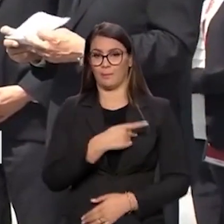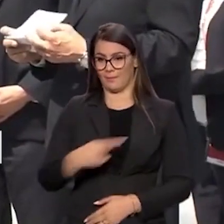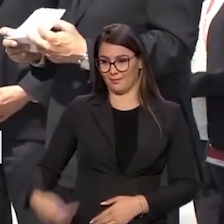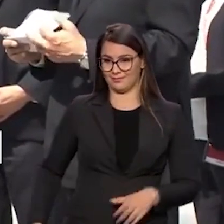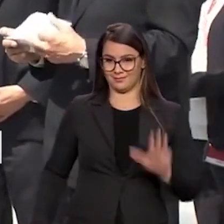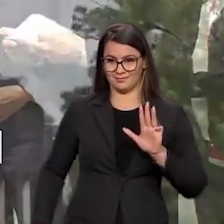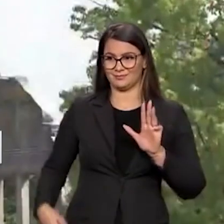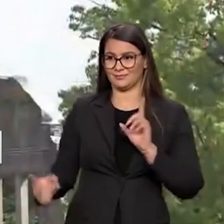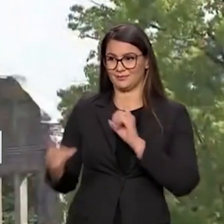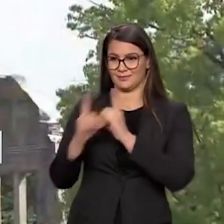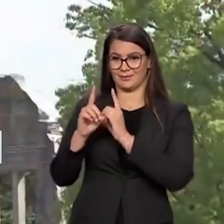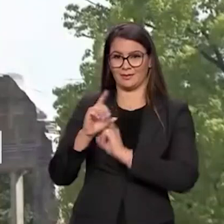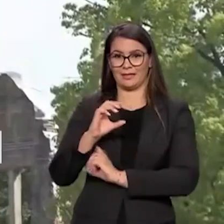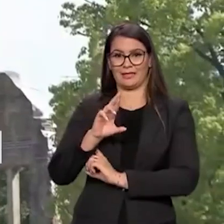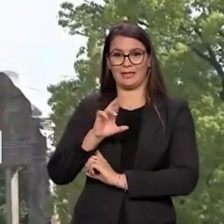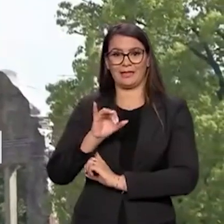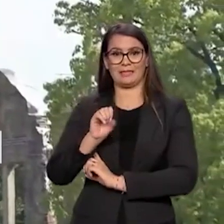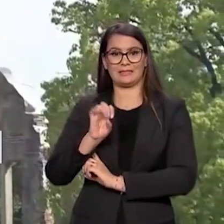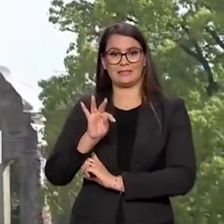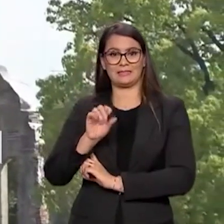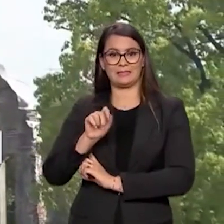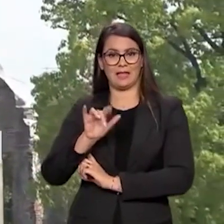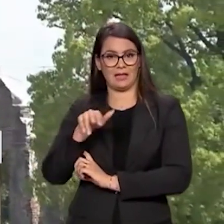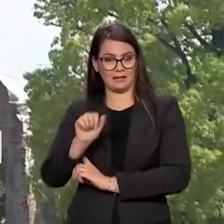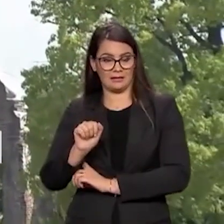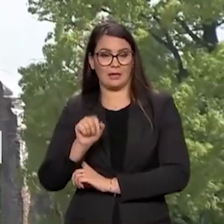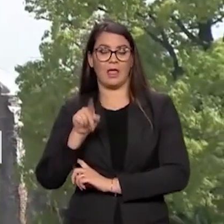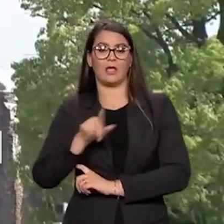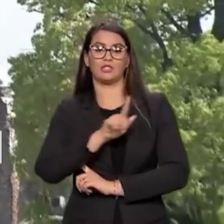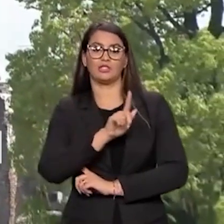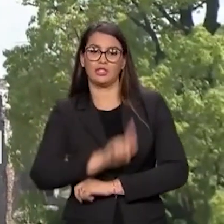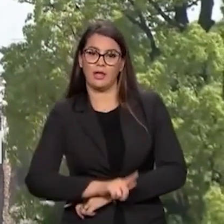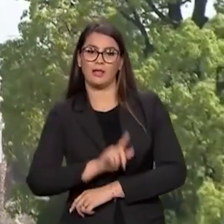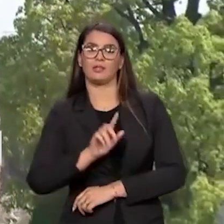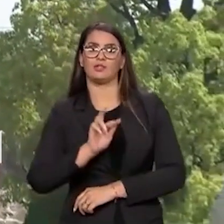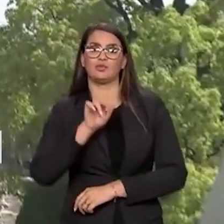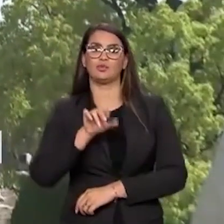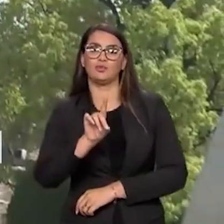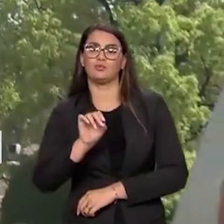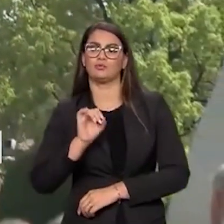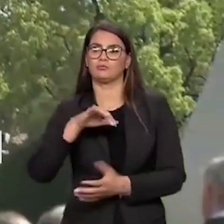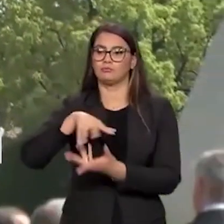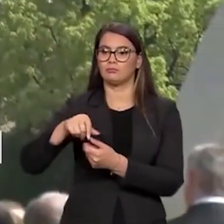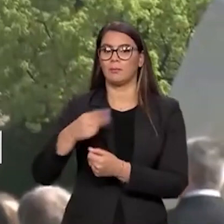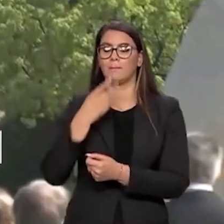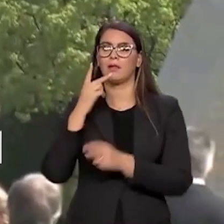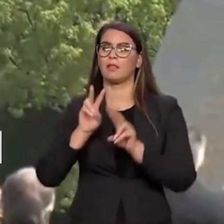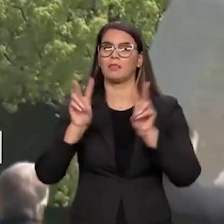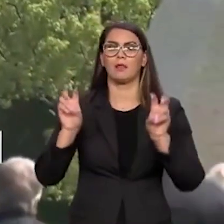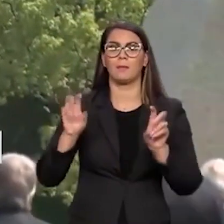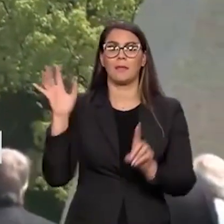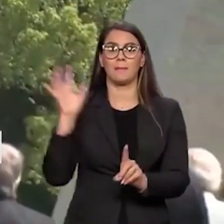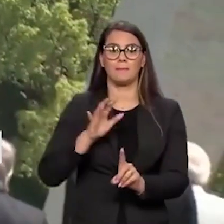Kristalina Georgieva, que é a diretora-gerente do Fundo Monetário Internacional, para tratar dos impactos da pandemia